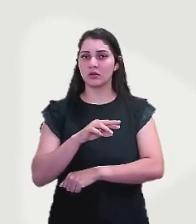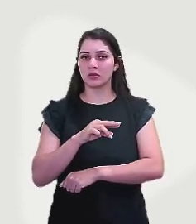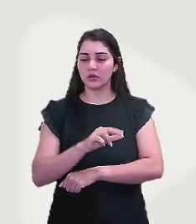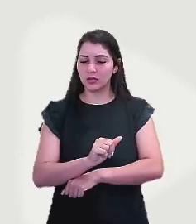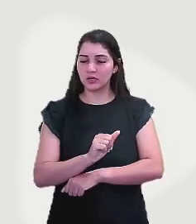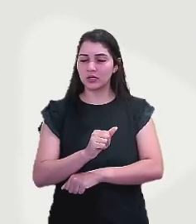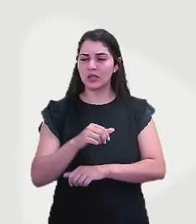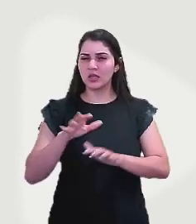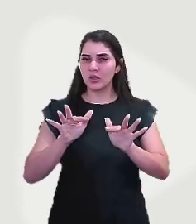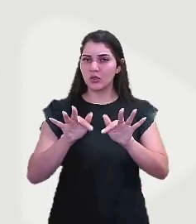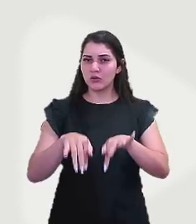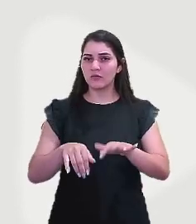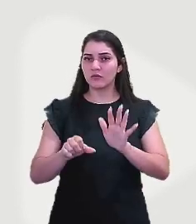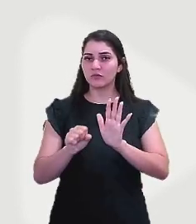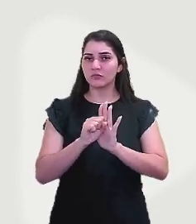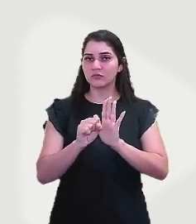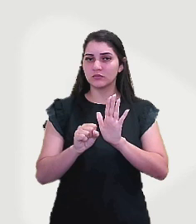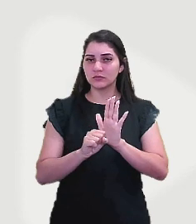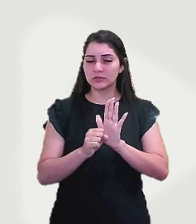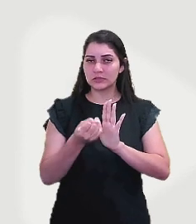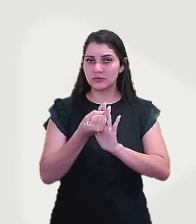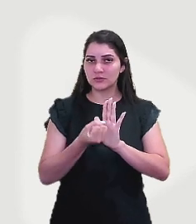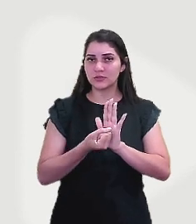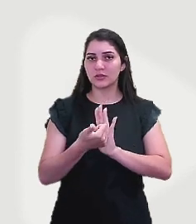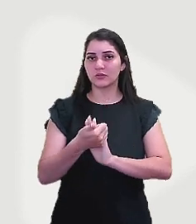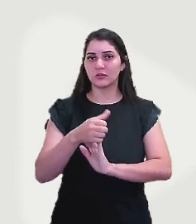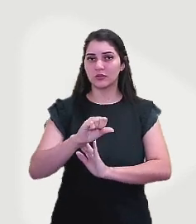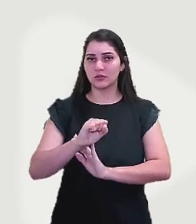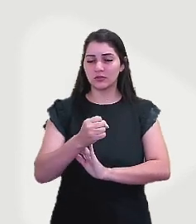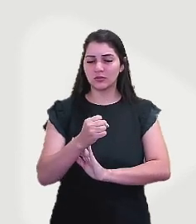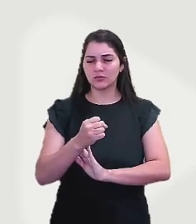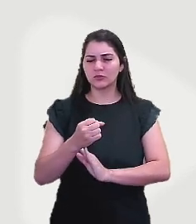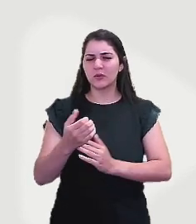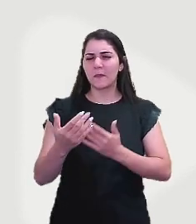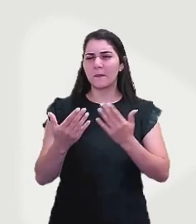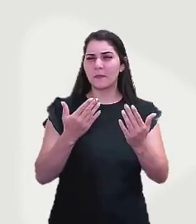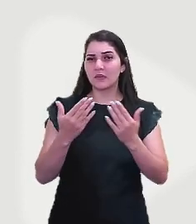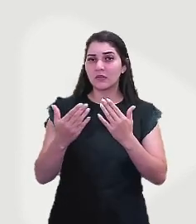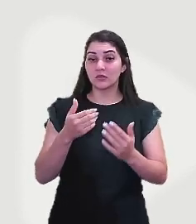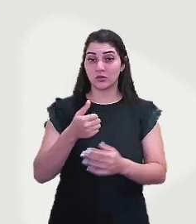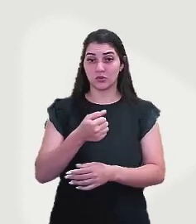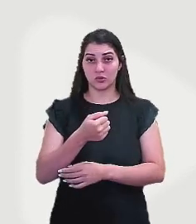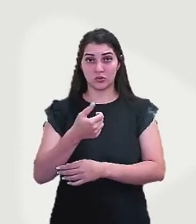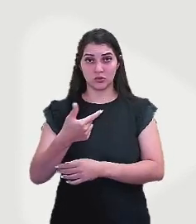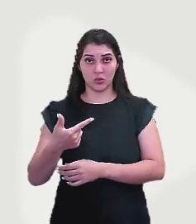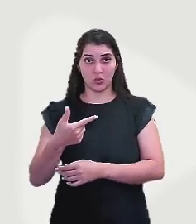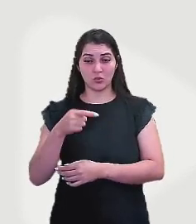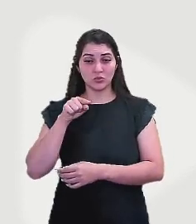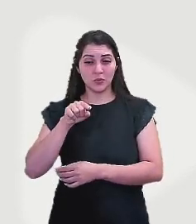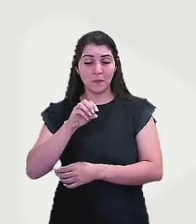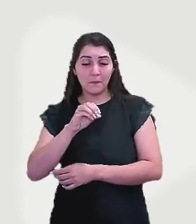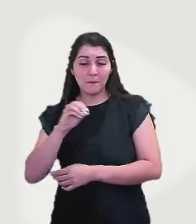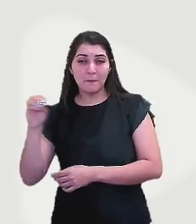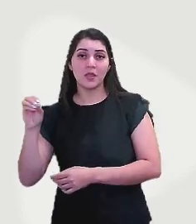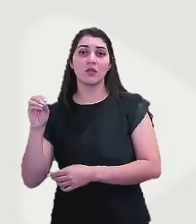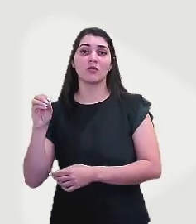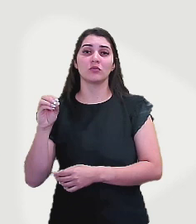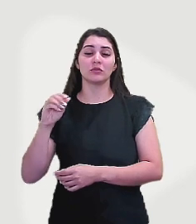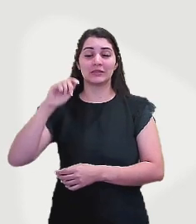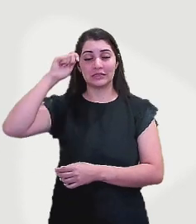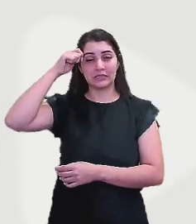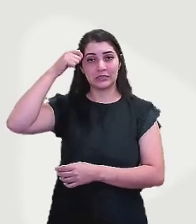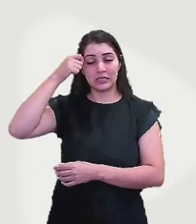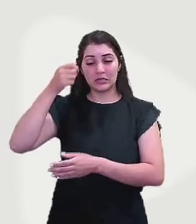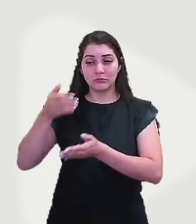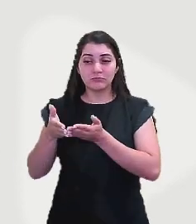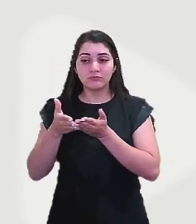XVIII. Foram aproximadamente, desculpem, 12 milhões de africanos trazidos às Américas. E